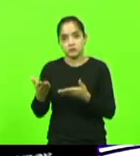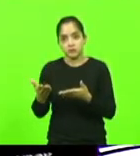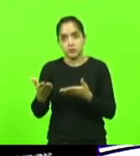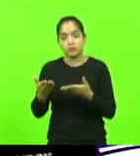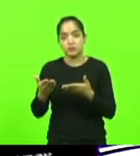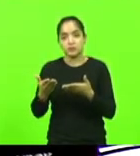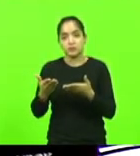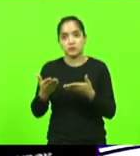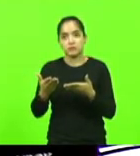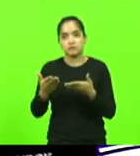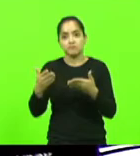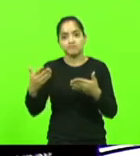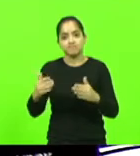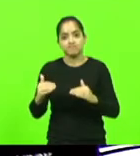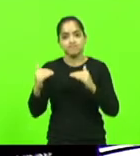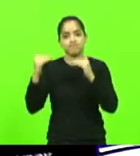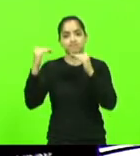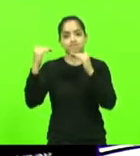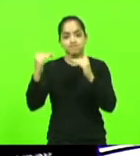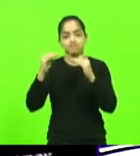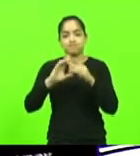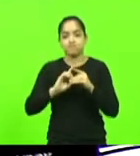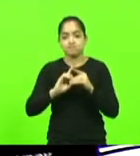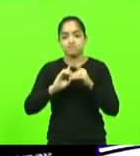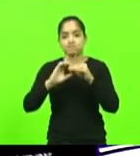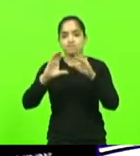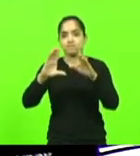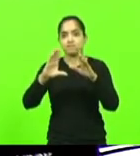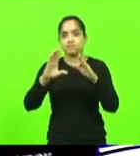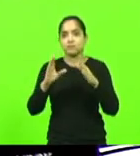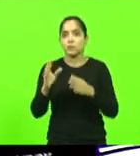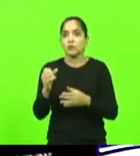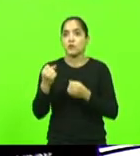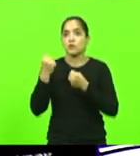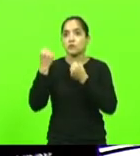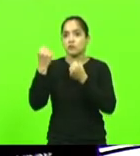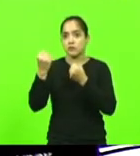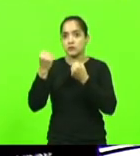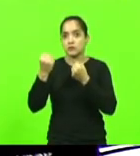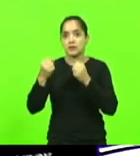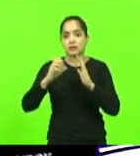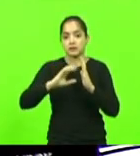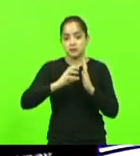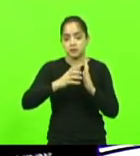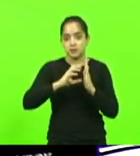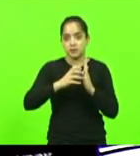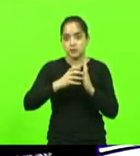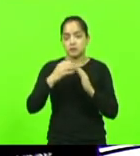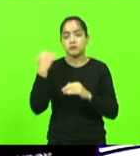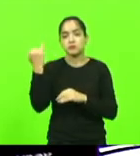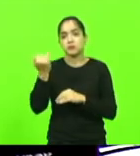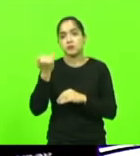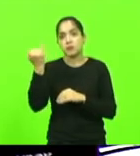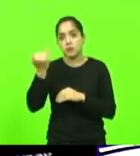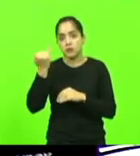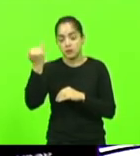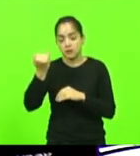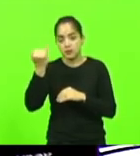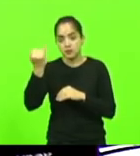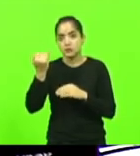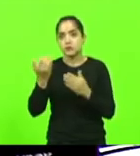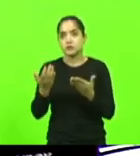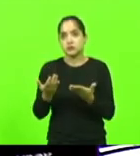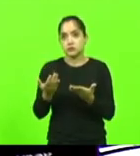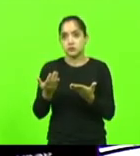que enaltece a democracia, fortalece os partidos, que é importante na democracia.